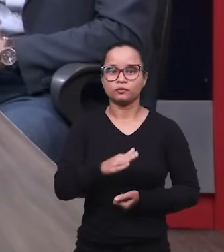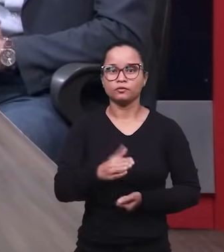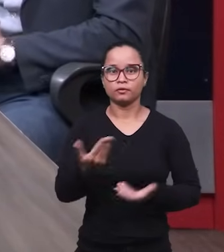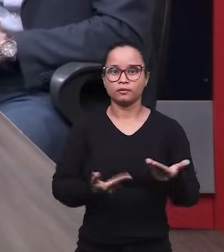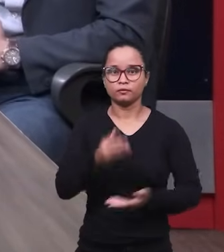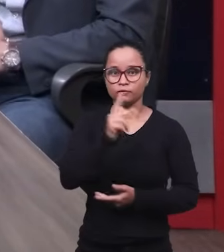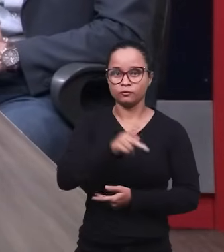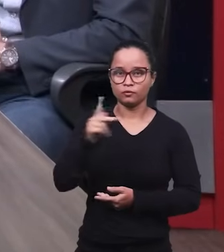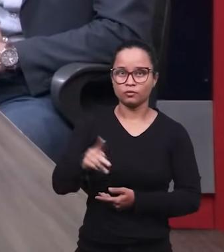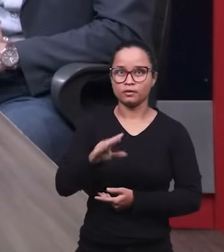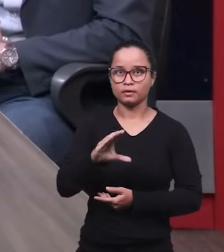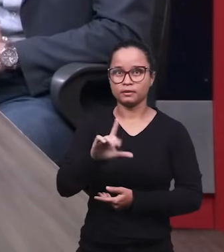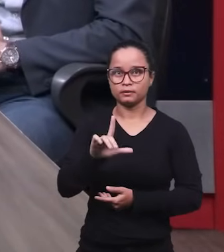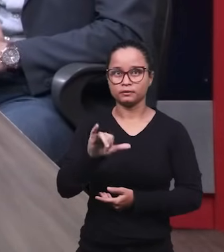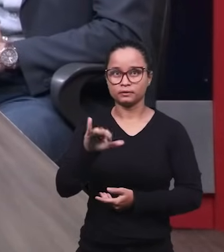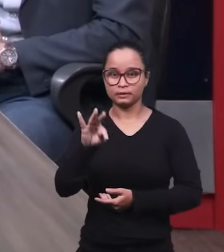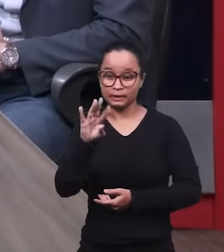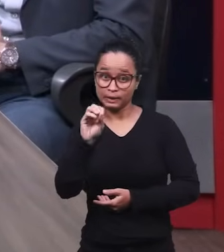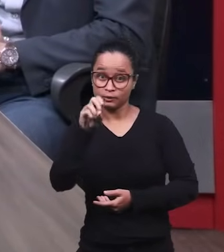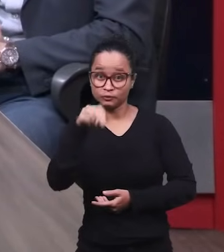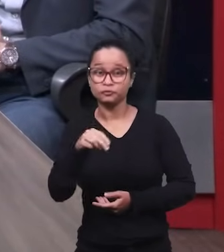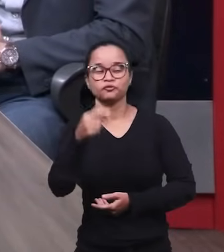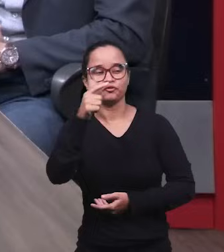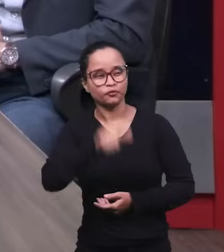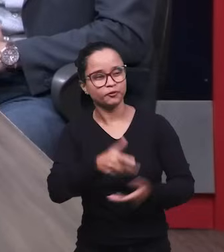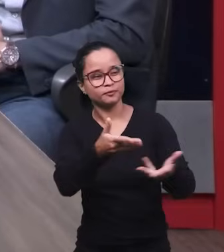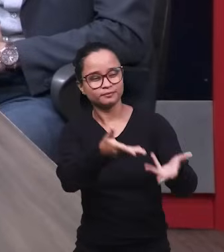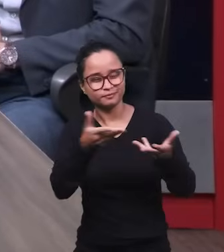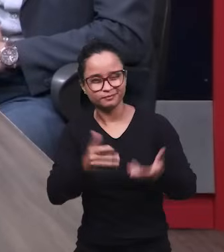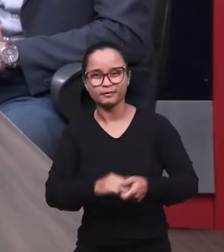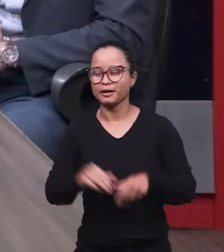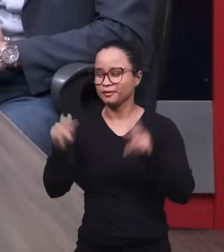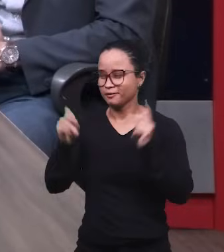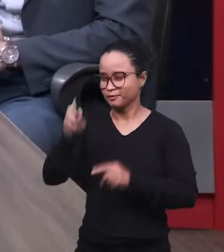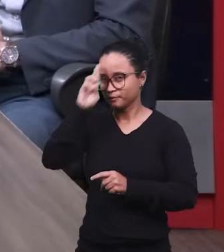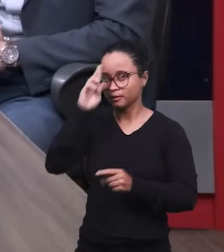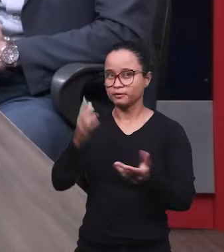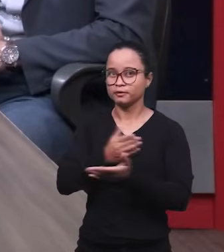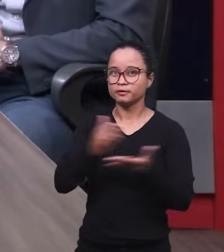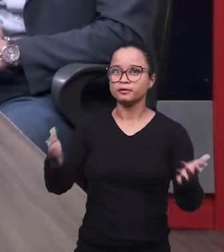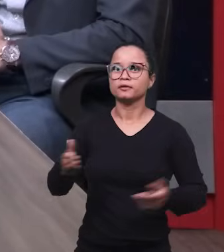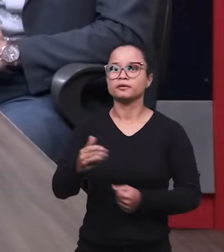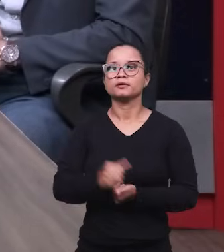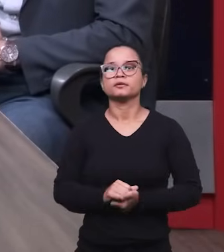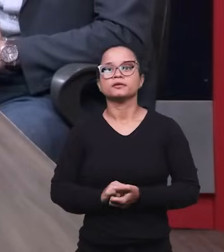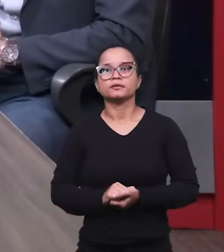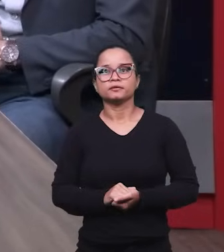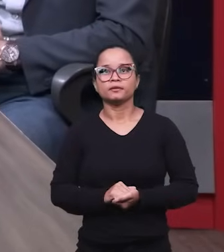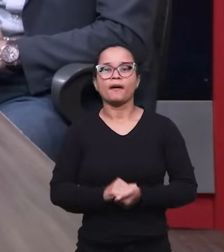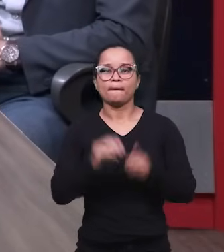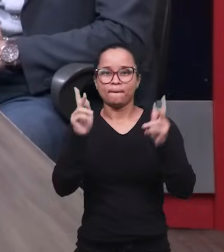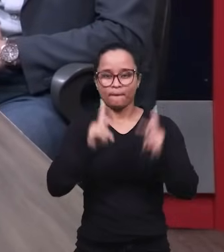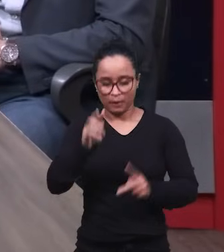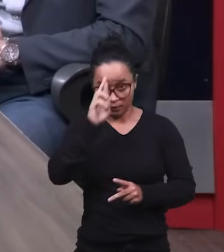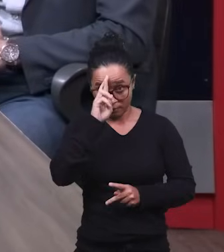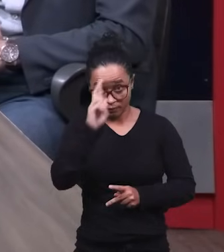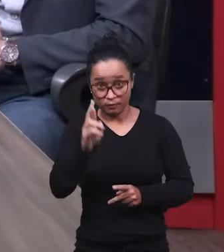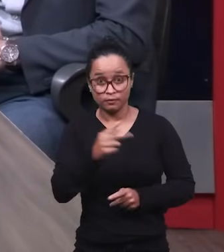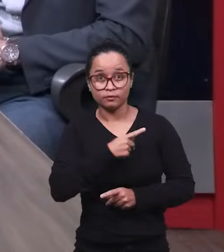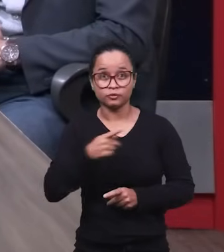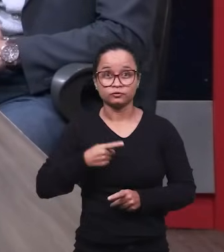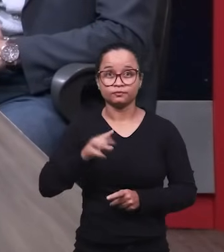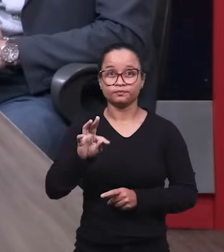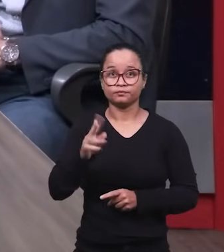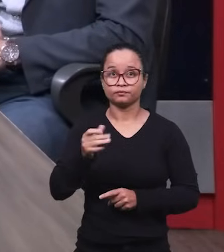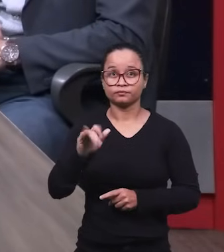professor Cleiton, paz do Senhor, seja bem-vindo mais uma vez. Paz do Senhor, pastor Tiago. Amém. A paz do Senhor, pastor